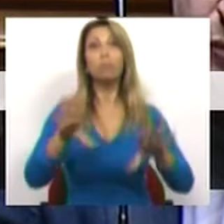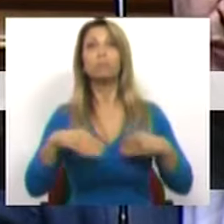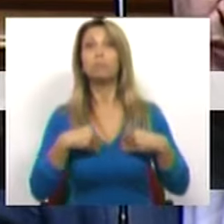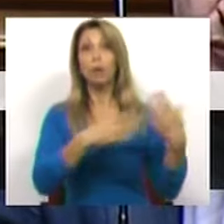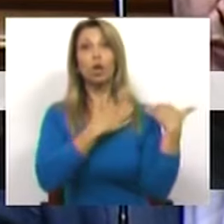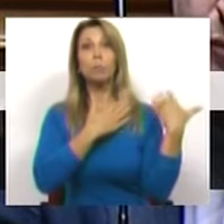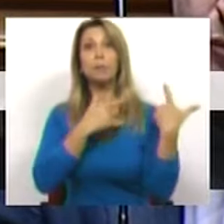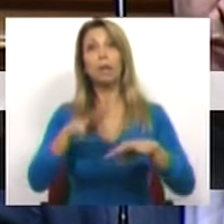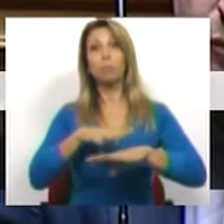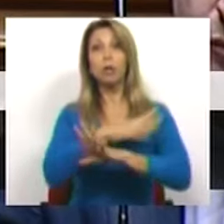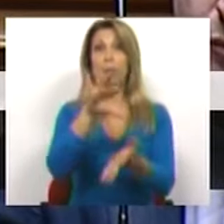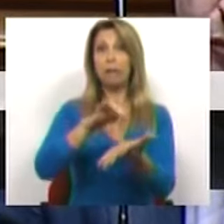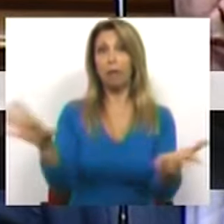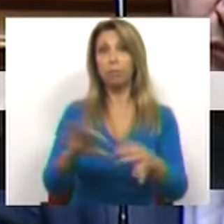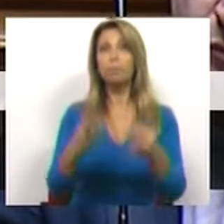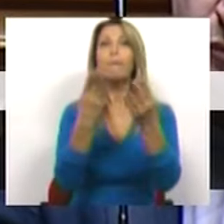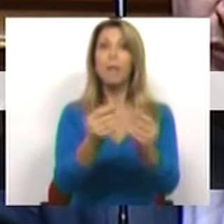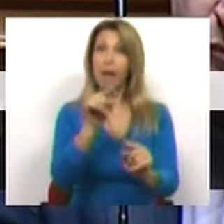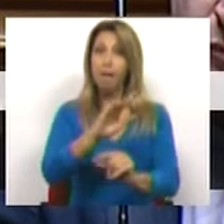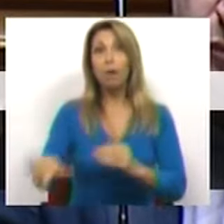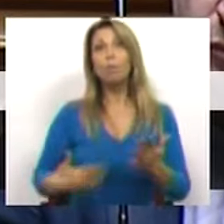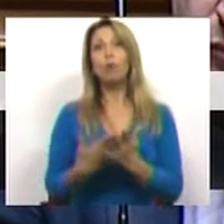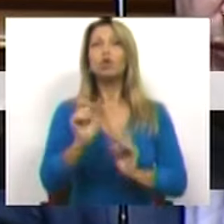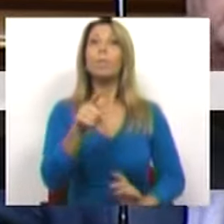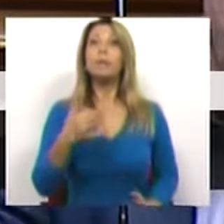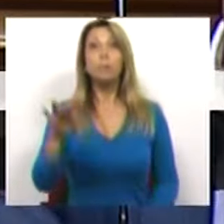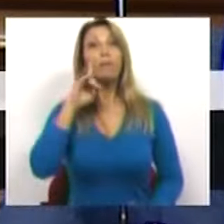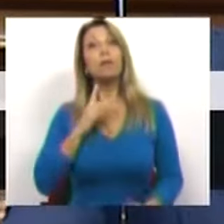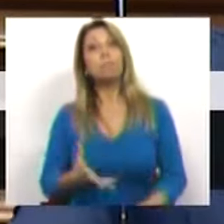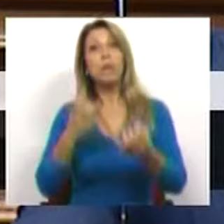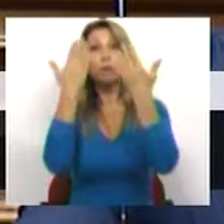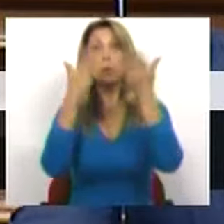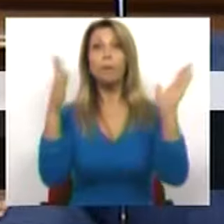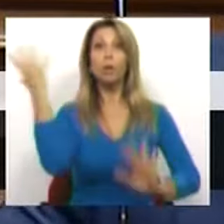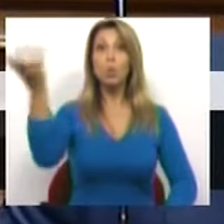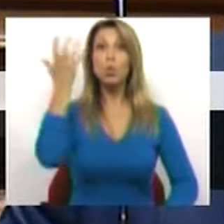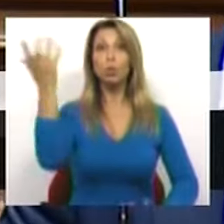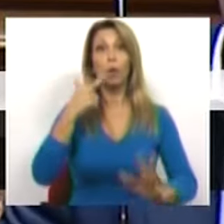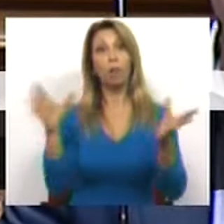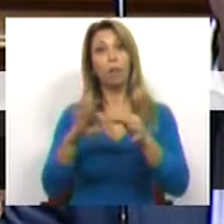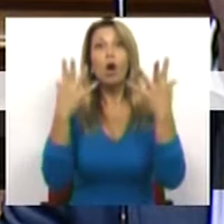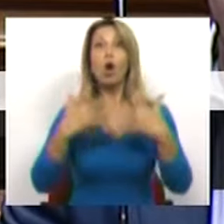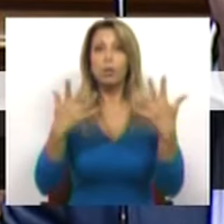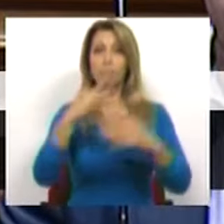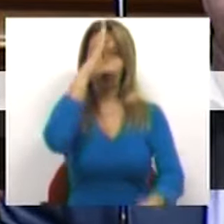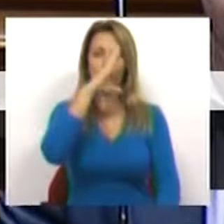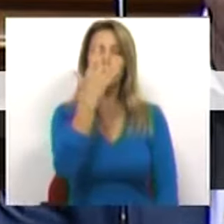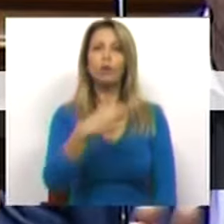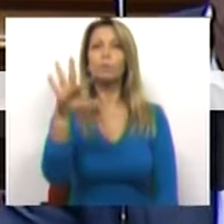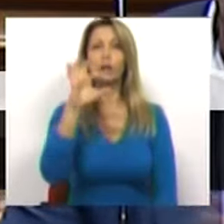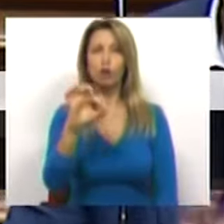Central nesta matéria. São estas as propostas do PCP em defesa da democratização da cultura para o Orçamento do Estado de 2018.